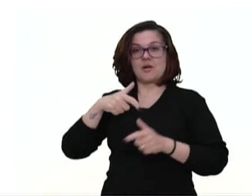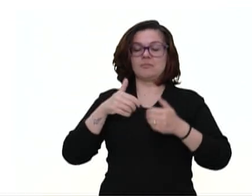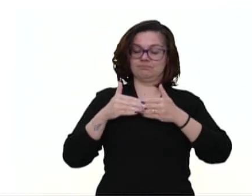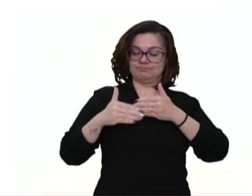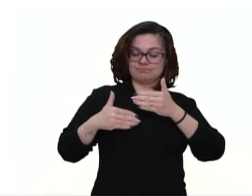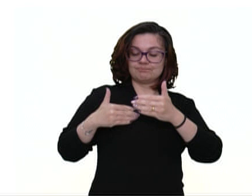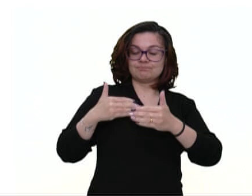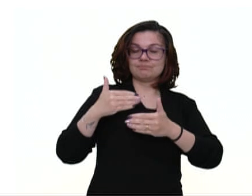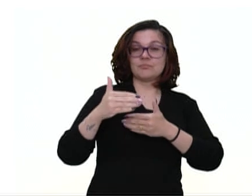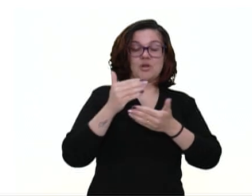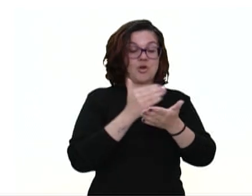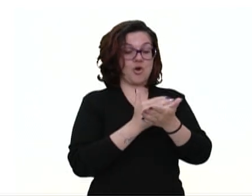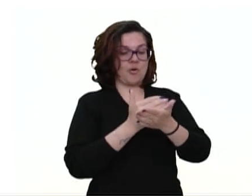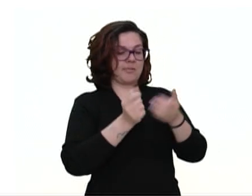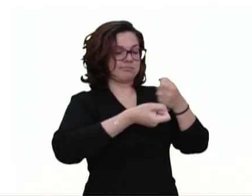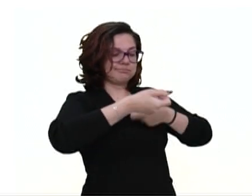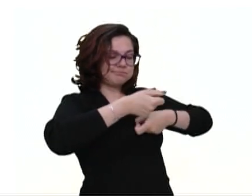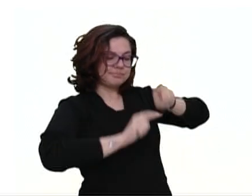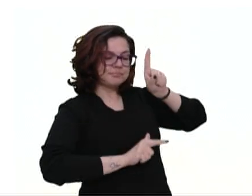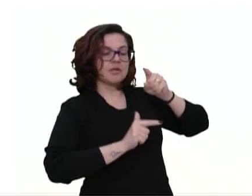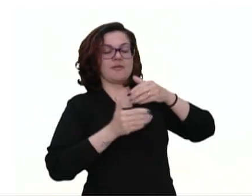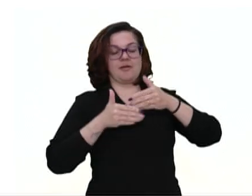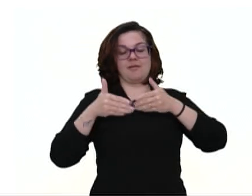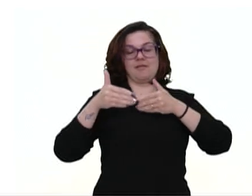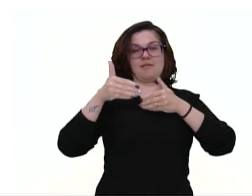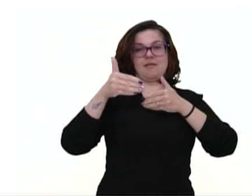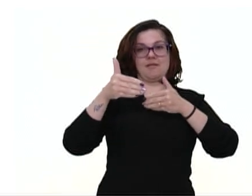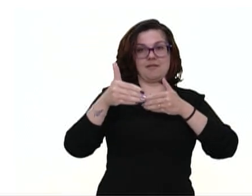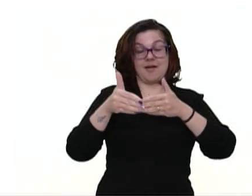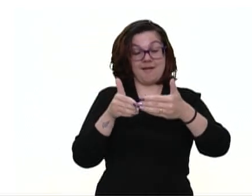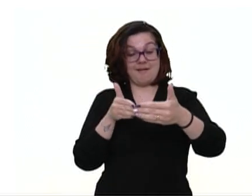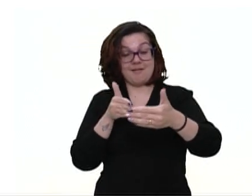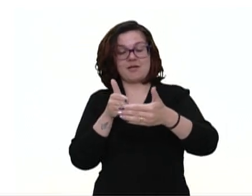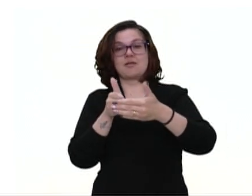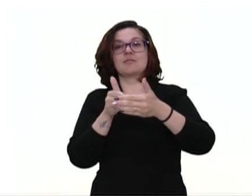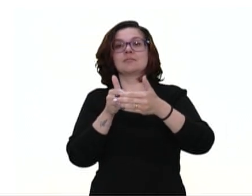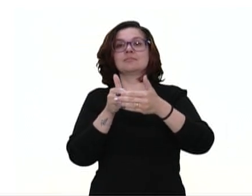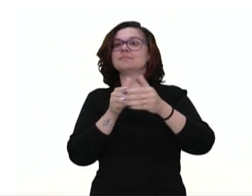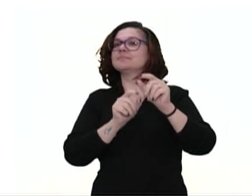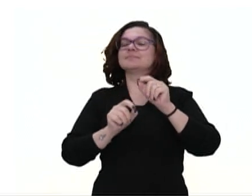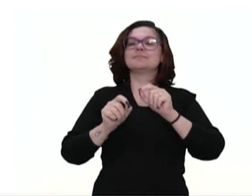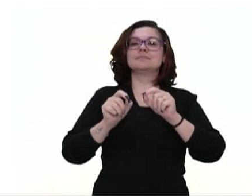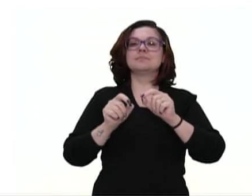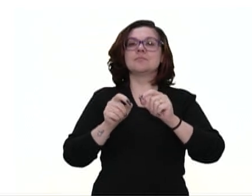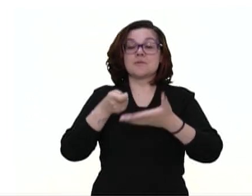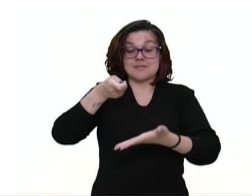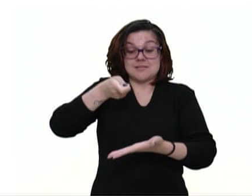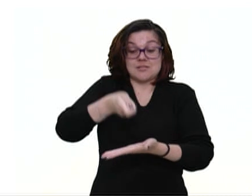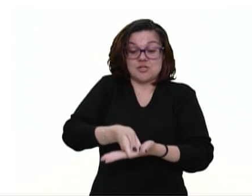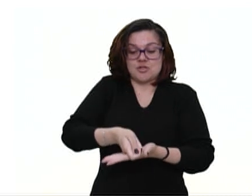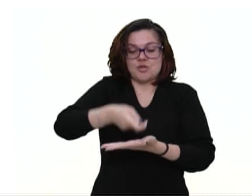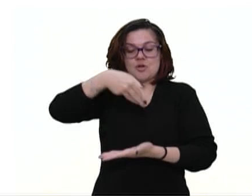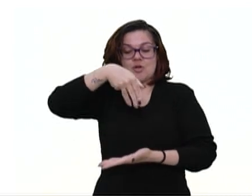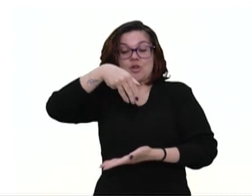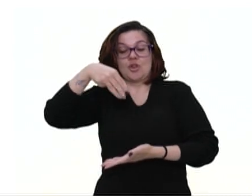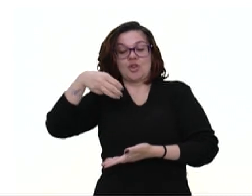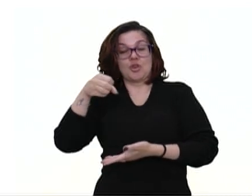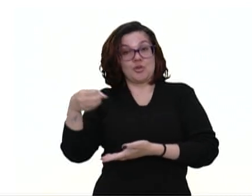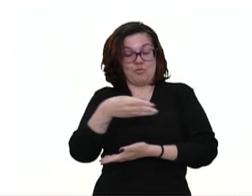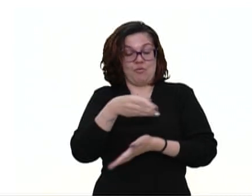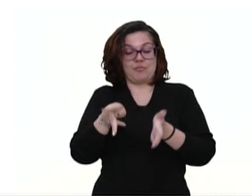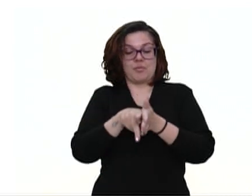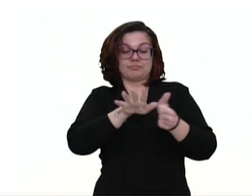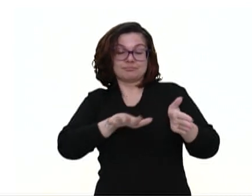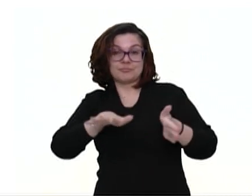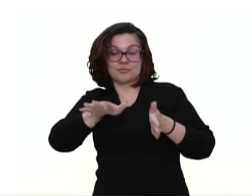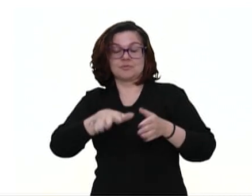processo que começa com uma revolução e segue até aquilo que nós chamamos de ditadura do Estado Novo, ok? Bem, a